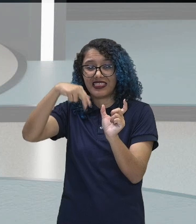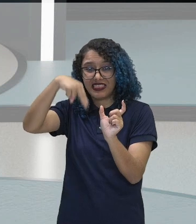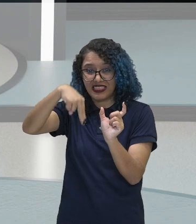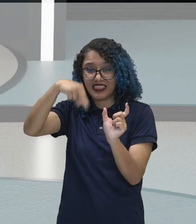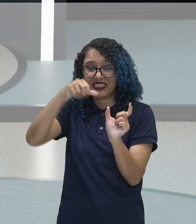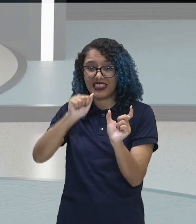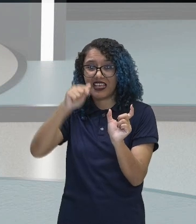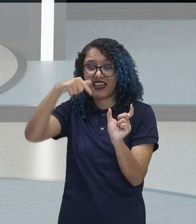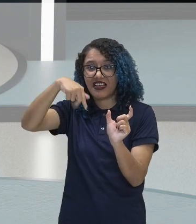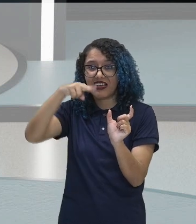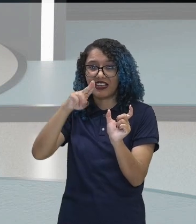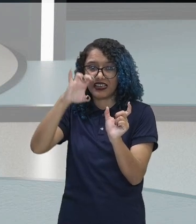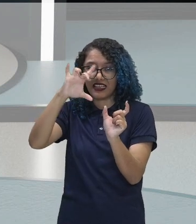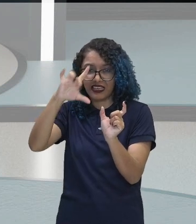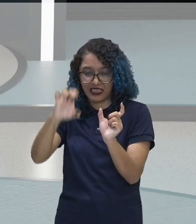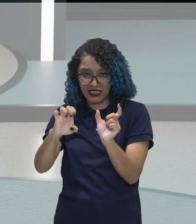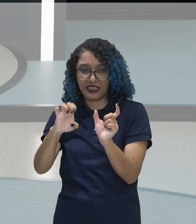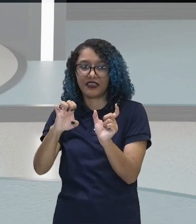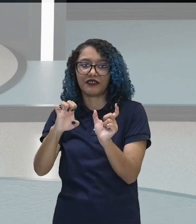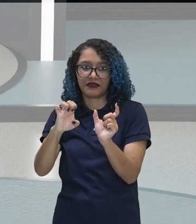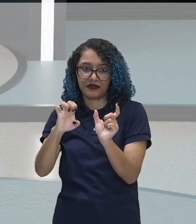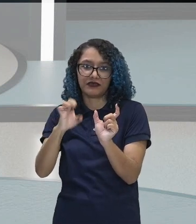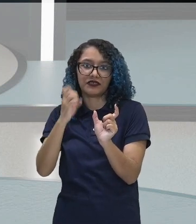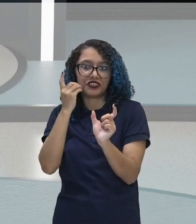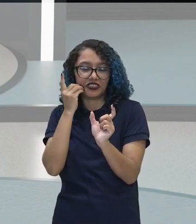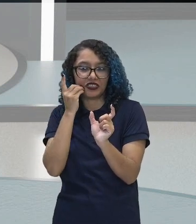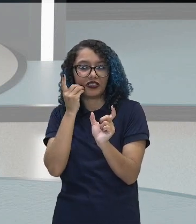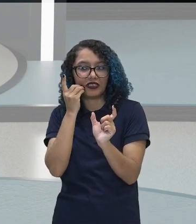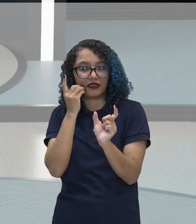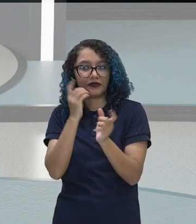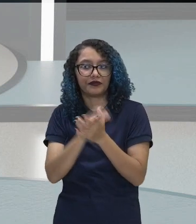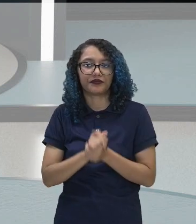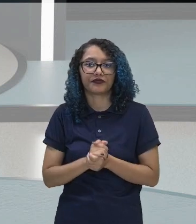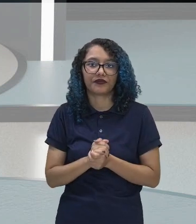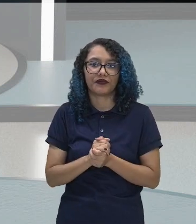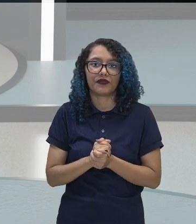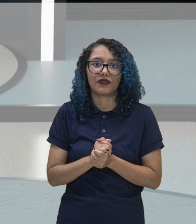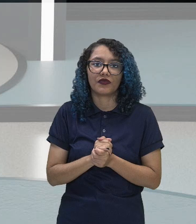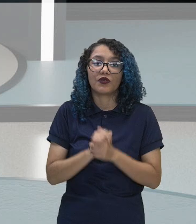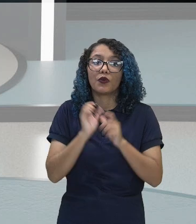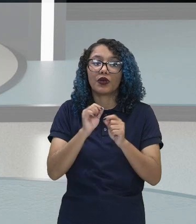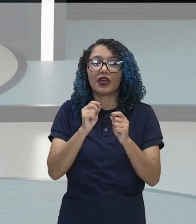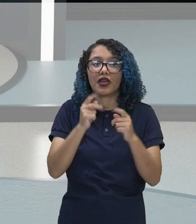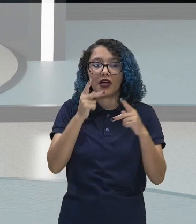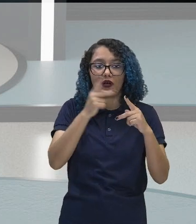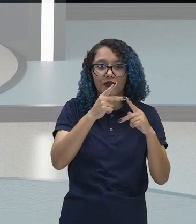aí, naquele, eu tenho aí contraído a preposição e